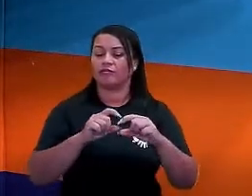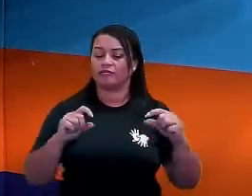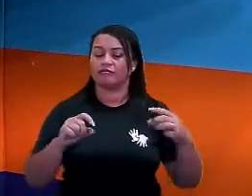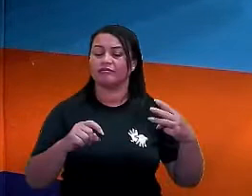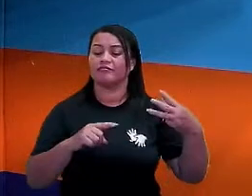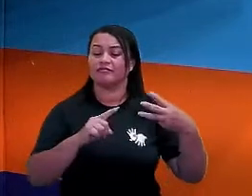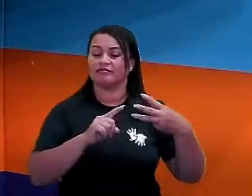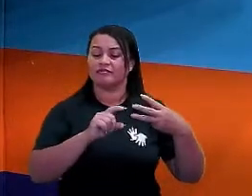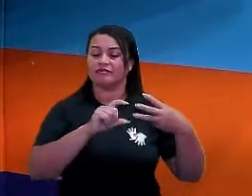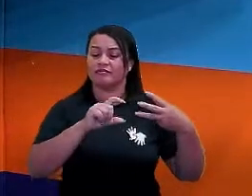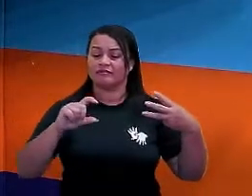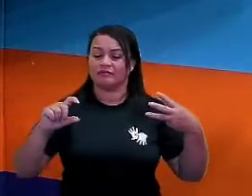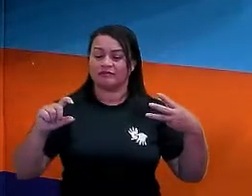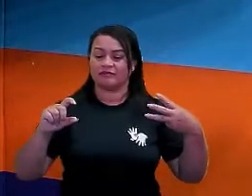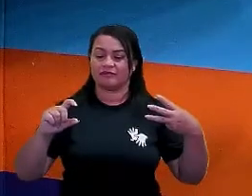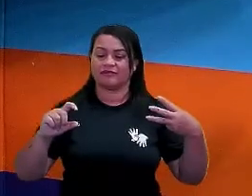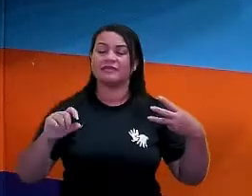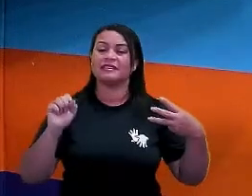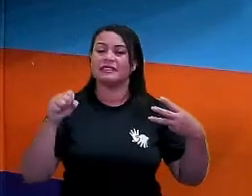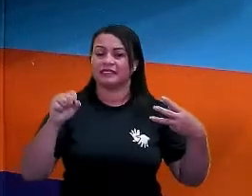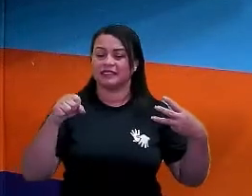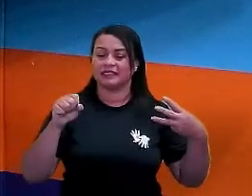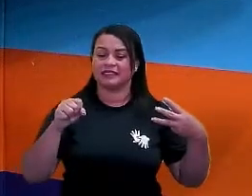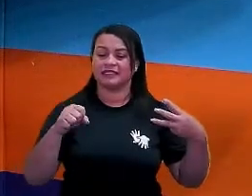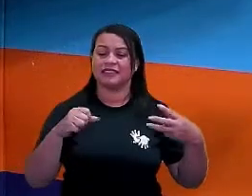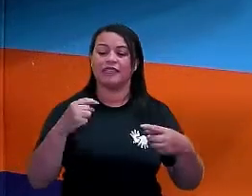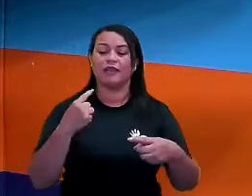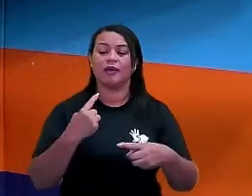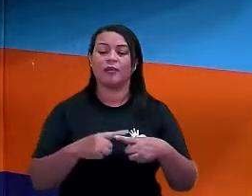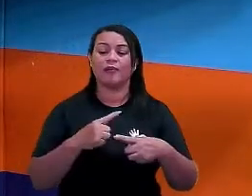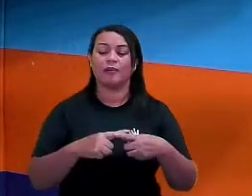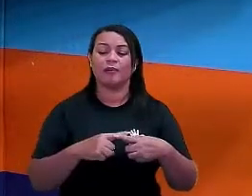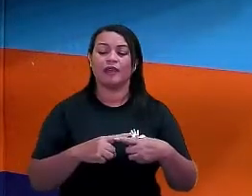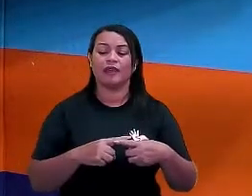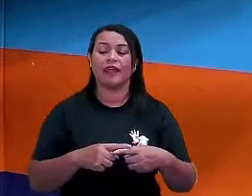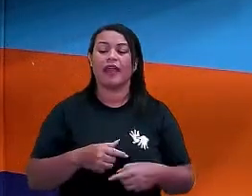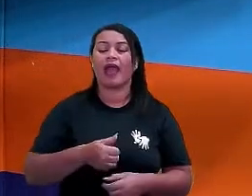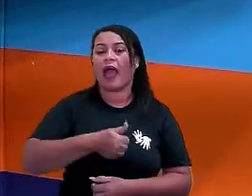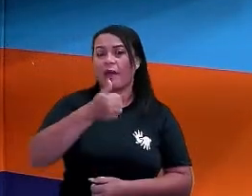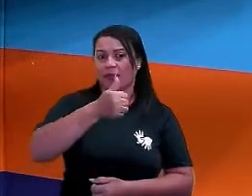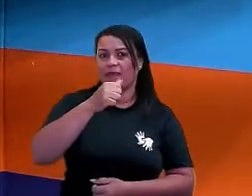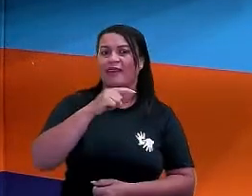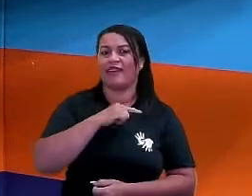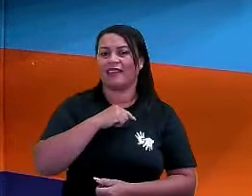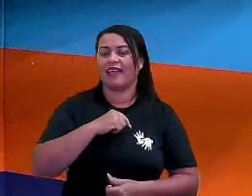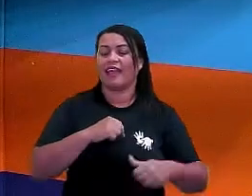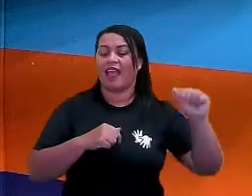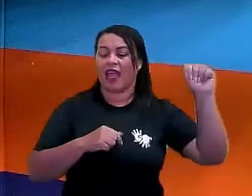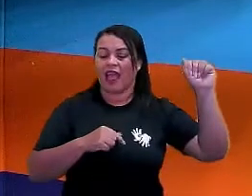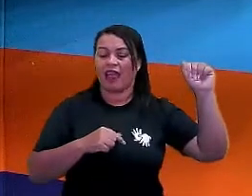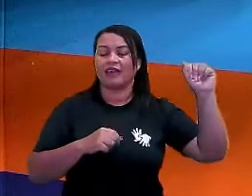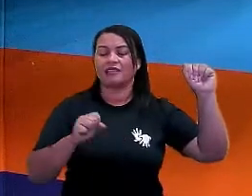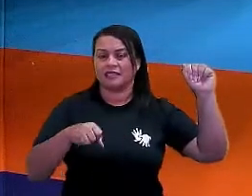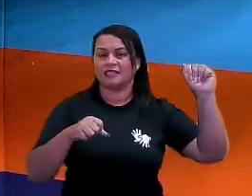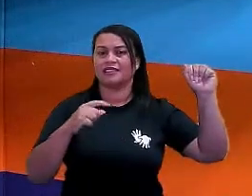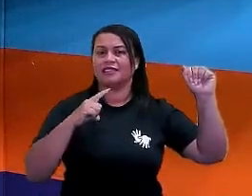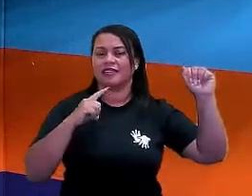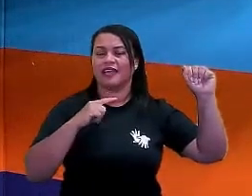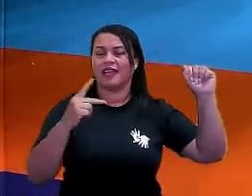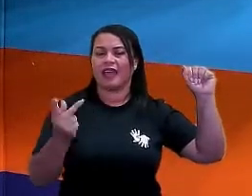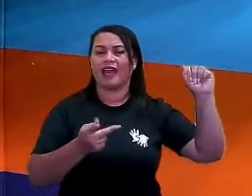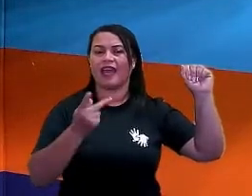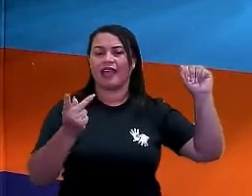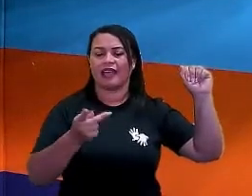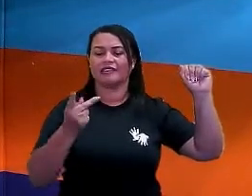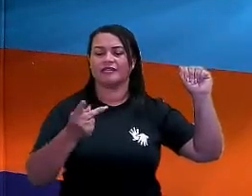your money back. É a letra C. Porque a primeira, ela tem erro. Quando eu digo assim, ó, I don't think I'm going